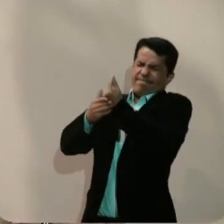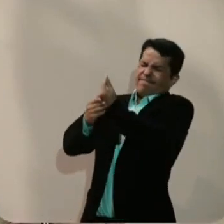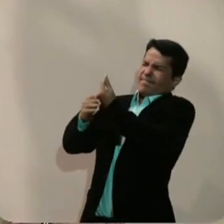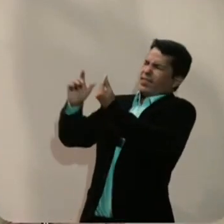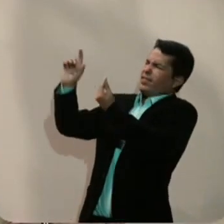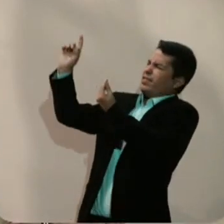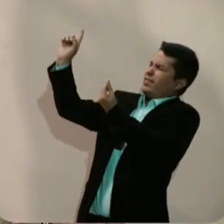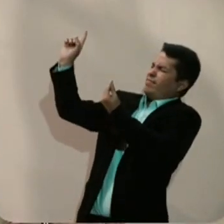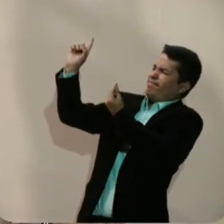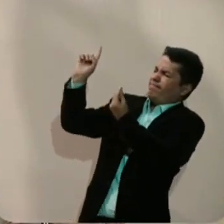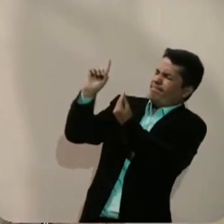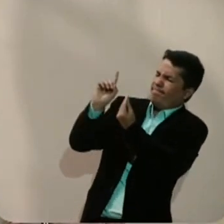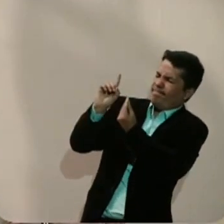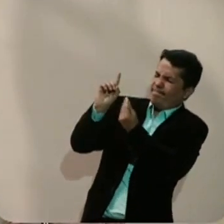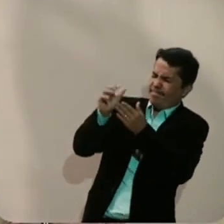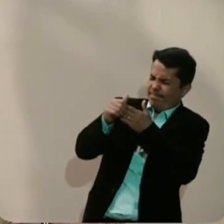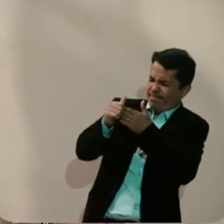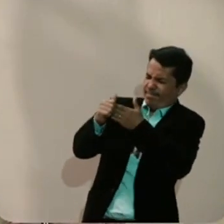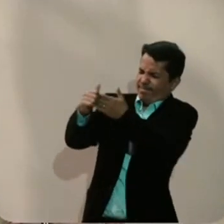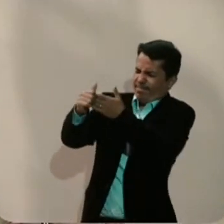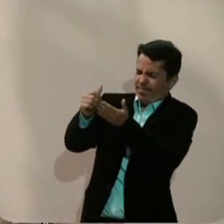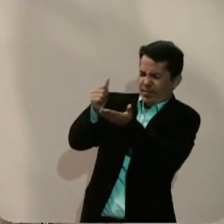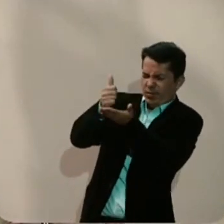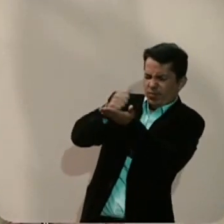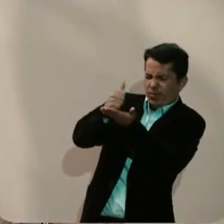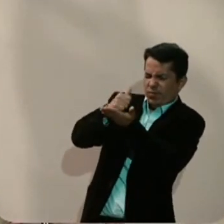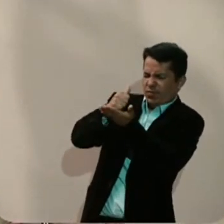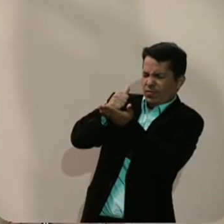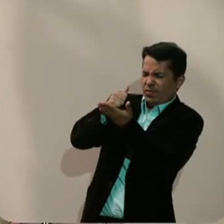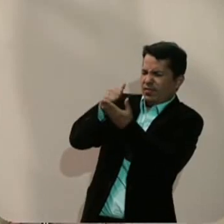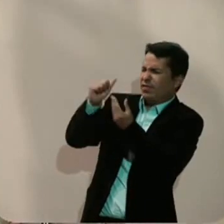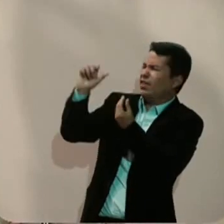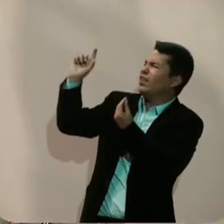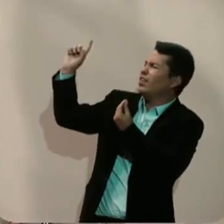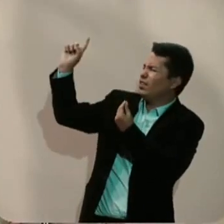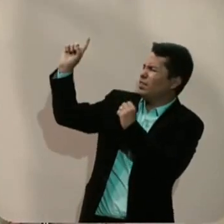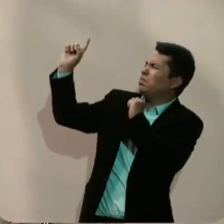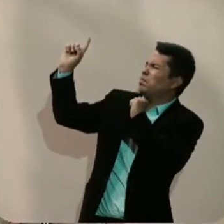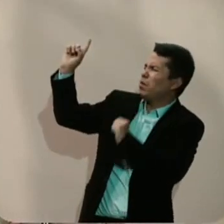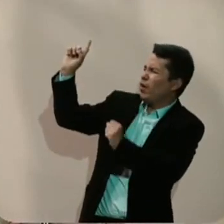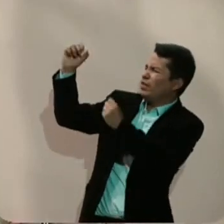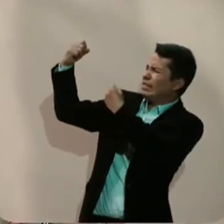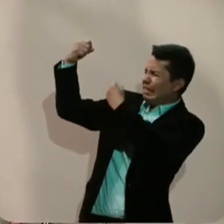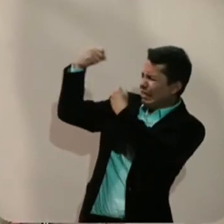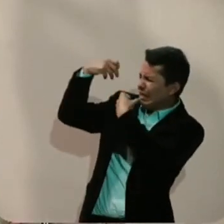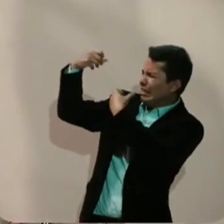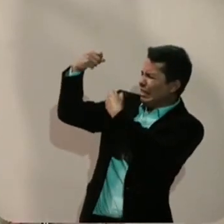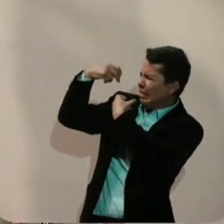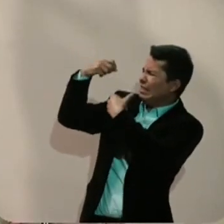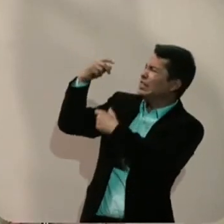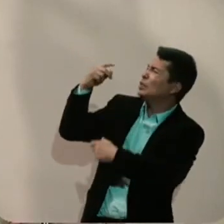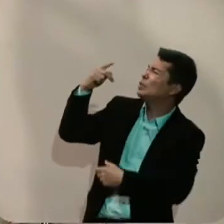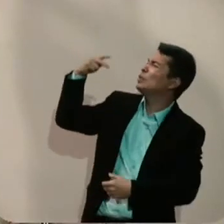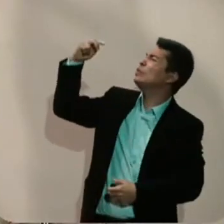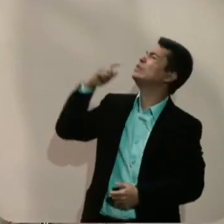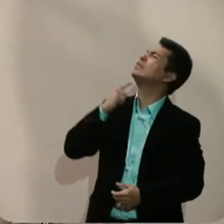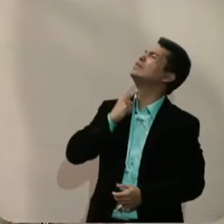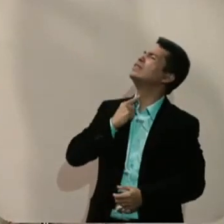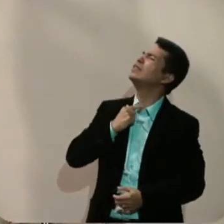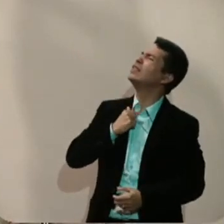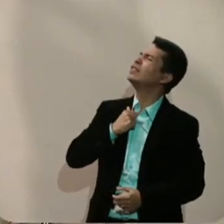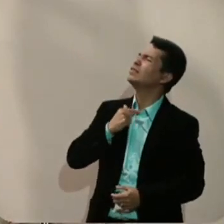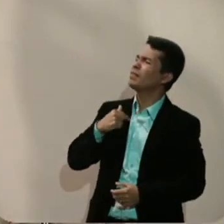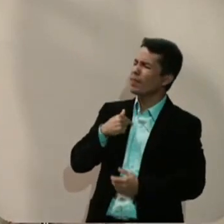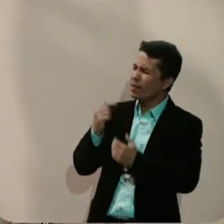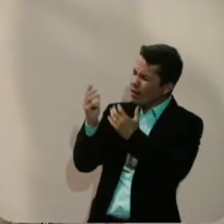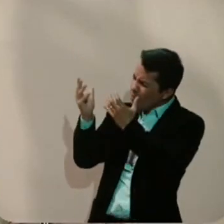minha vida. Guia os meus passos segundo a tua vontade. Eu quero